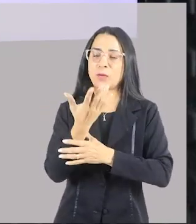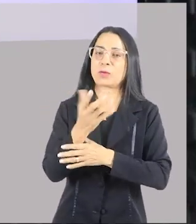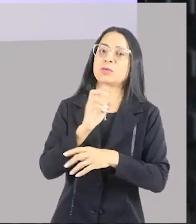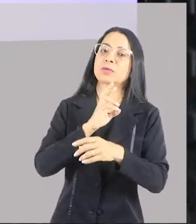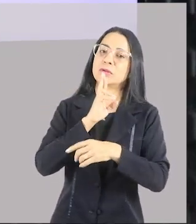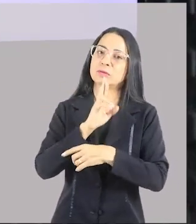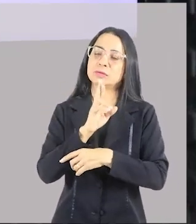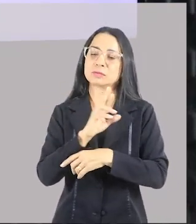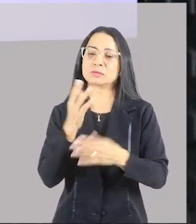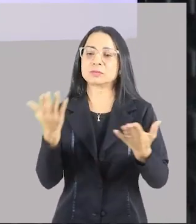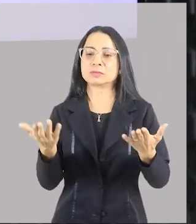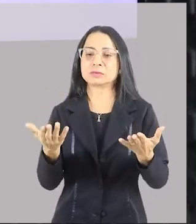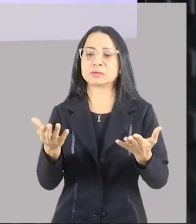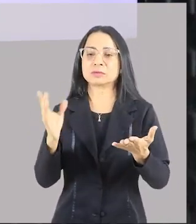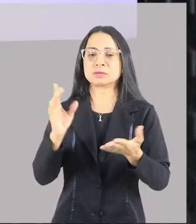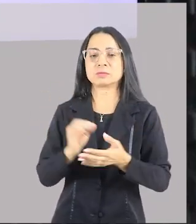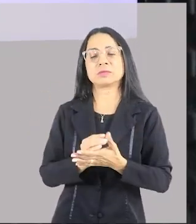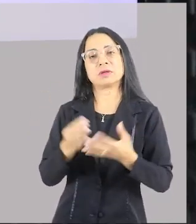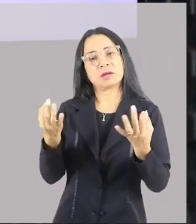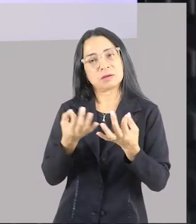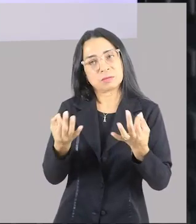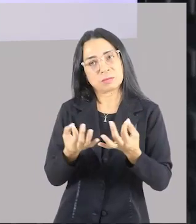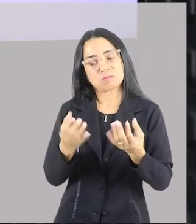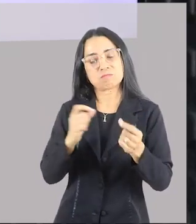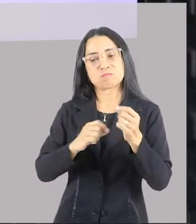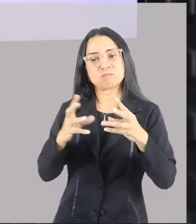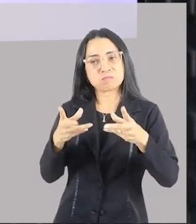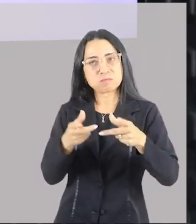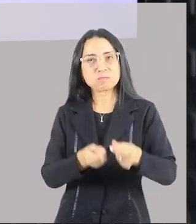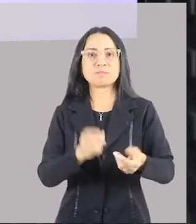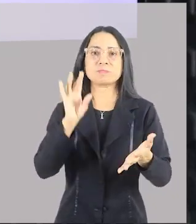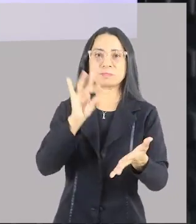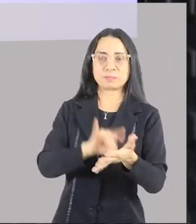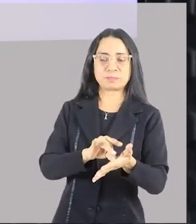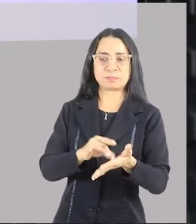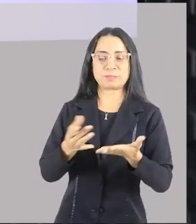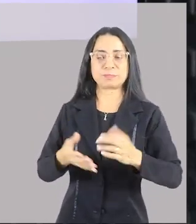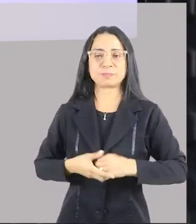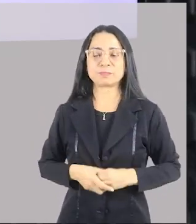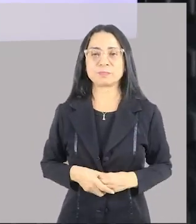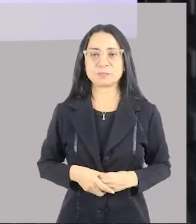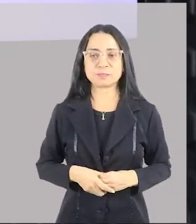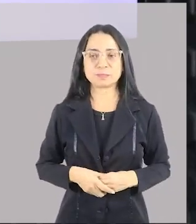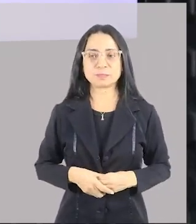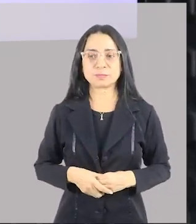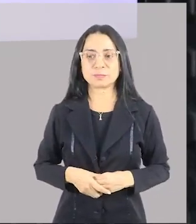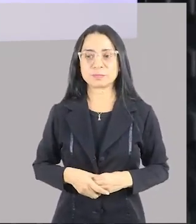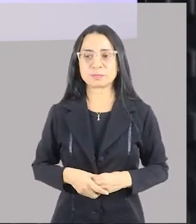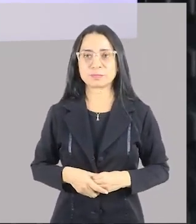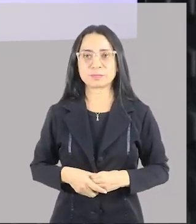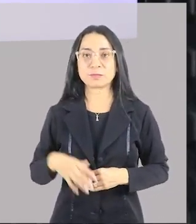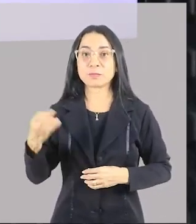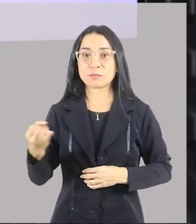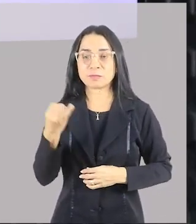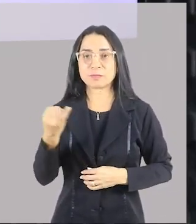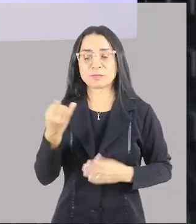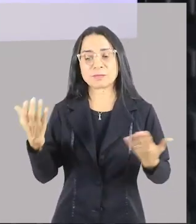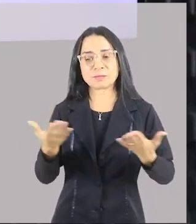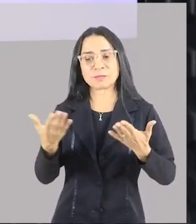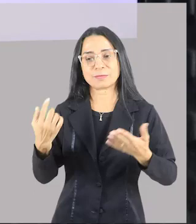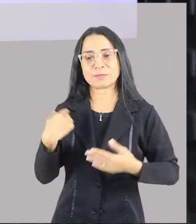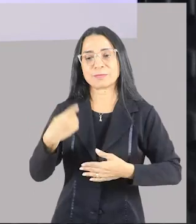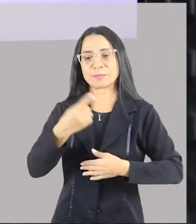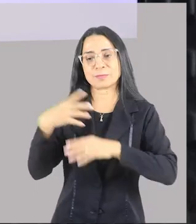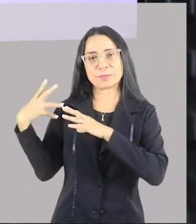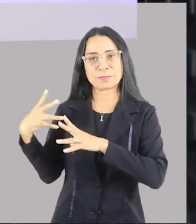eficaz, perfeito e válido no ordenamento jurídico. E é importante aqui a gente agora revisar um pouquinho, entender como